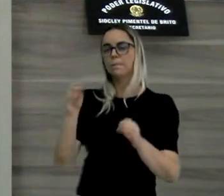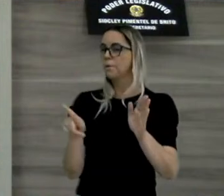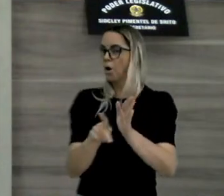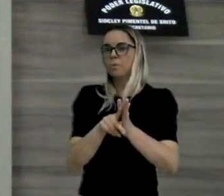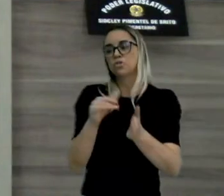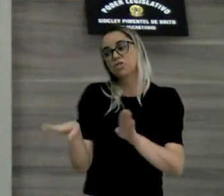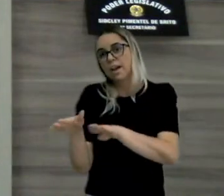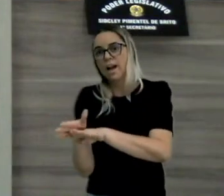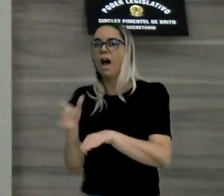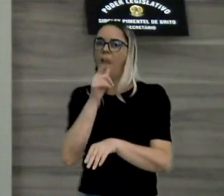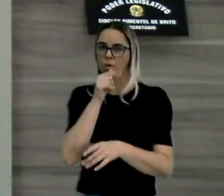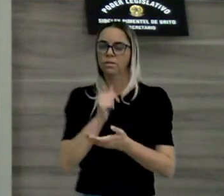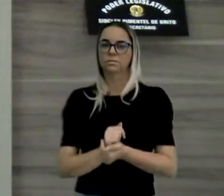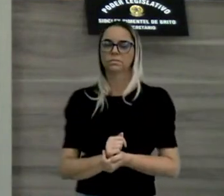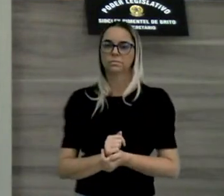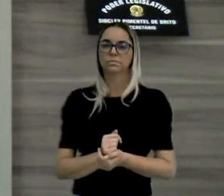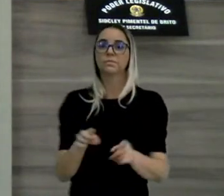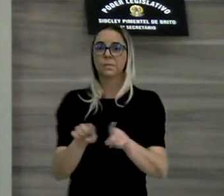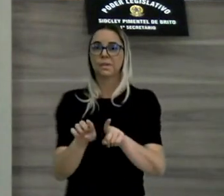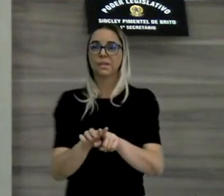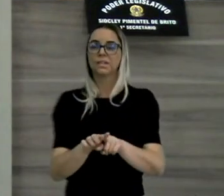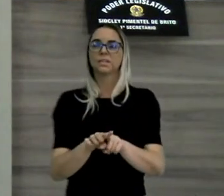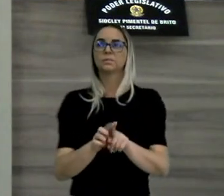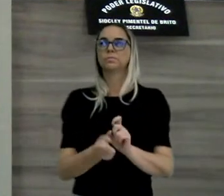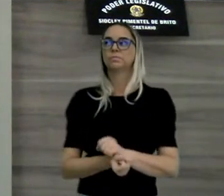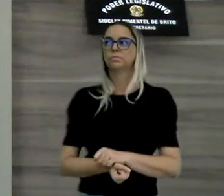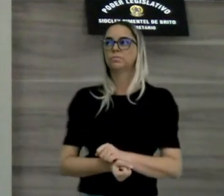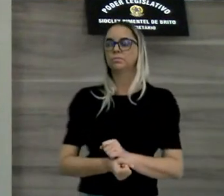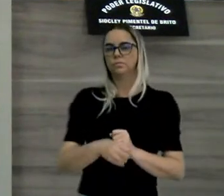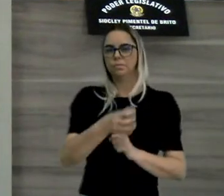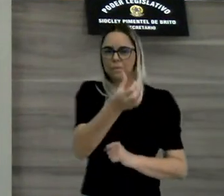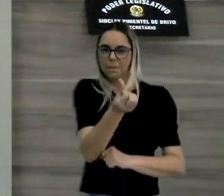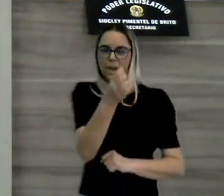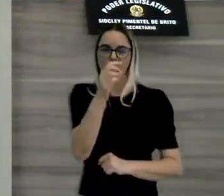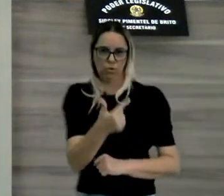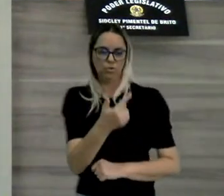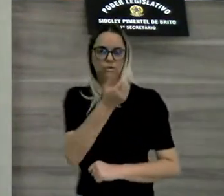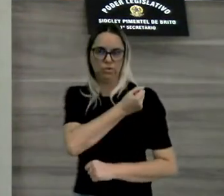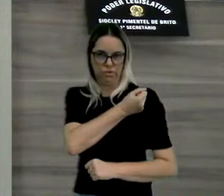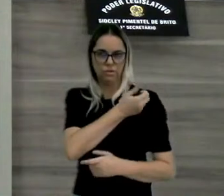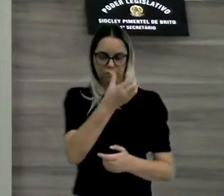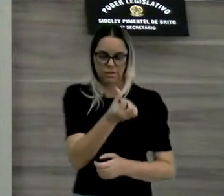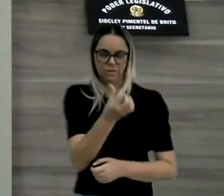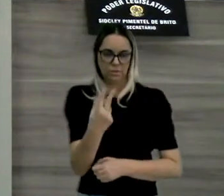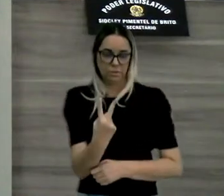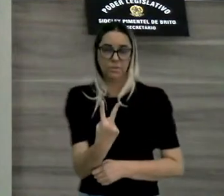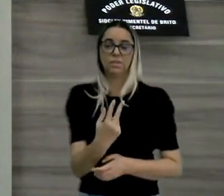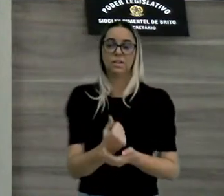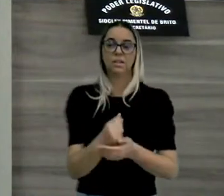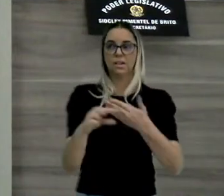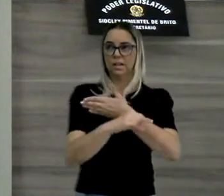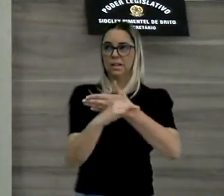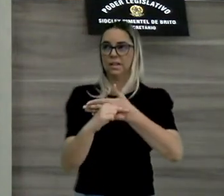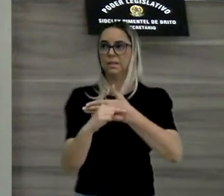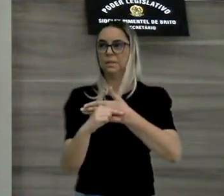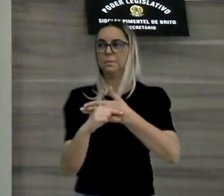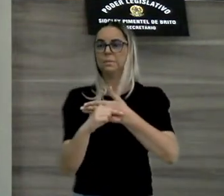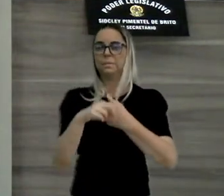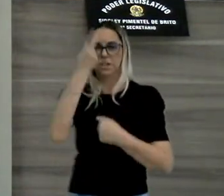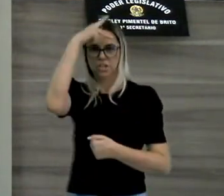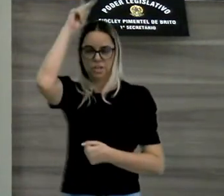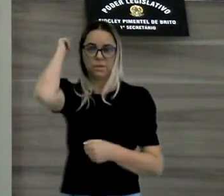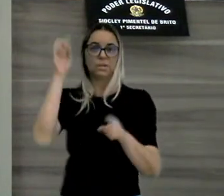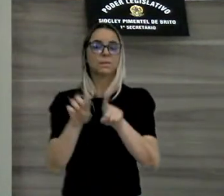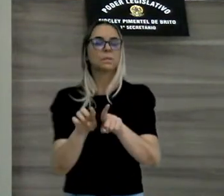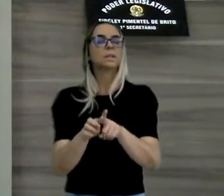abastecimento indicação Legislativa número 62/2022 de autoria do vereador Antônio Pacheco Cintra que indica a Secretaria